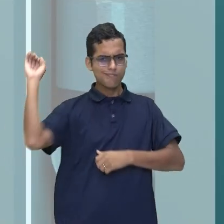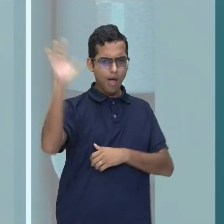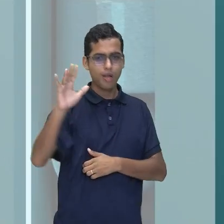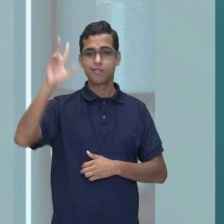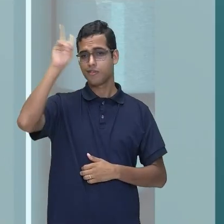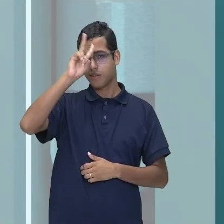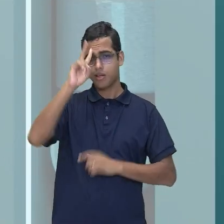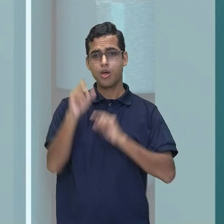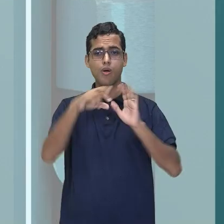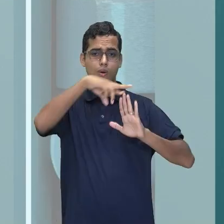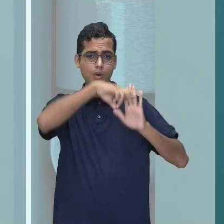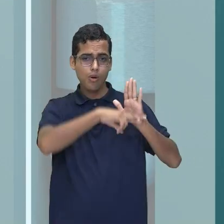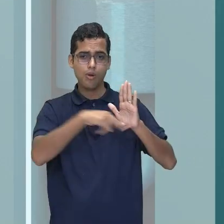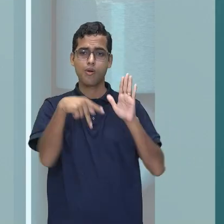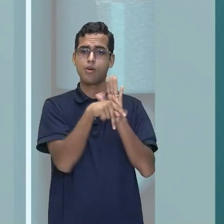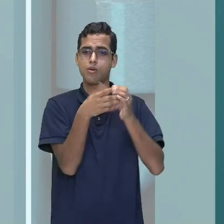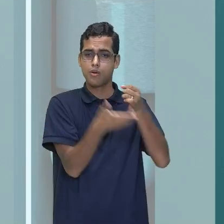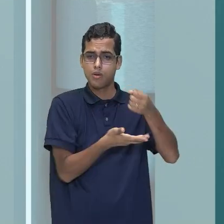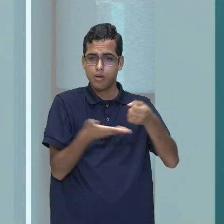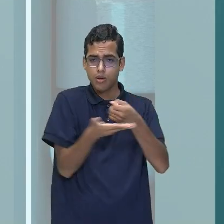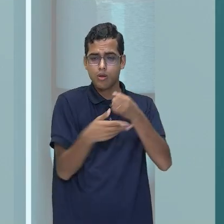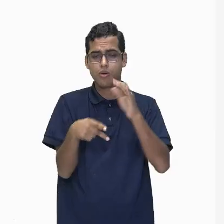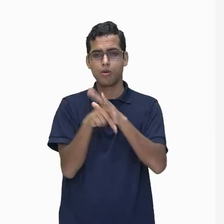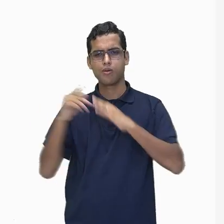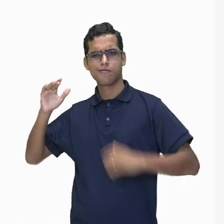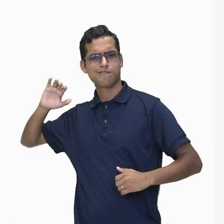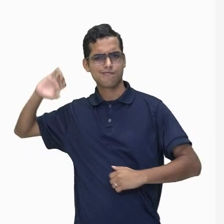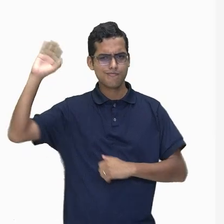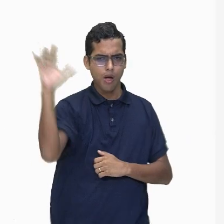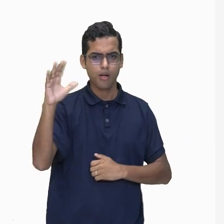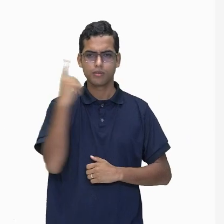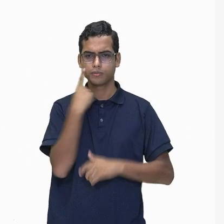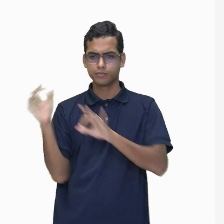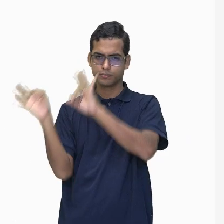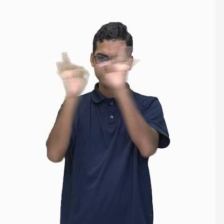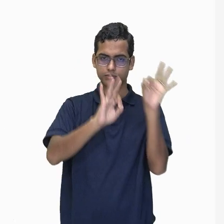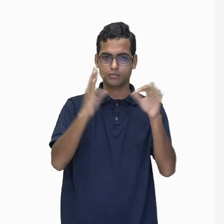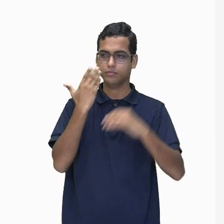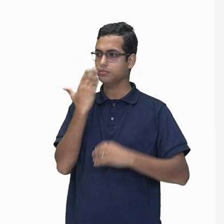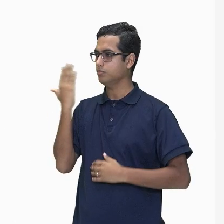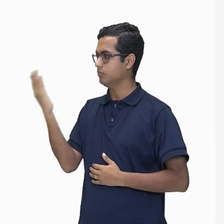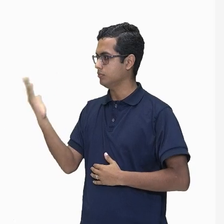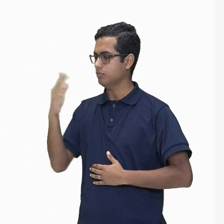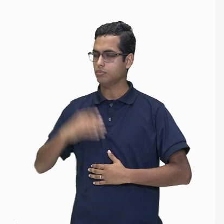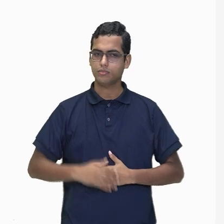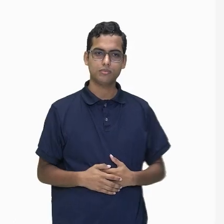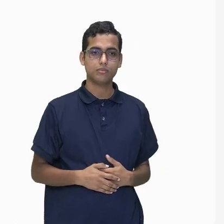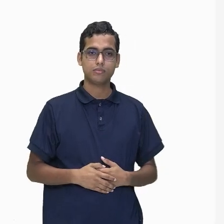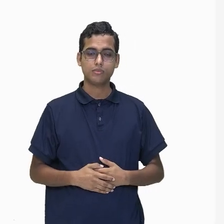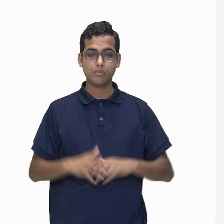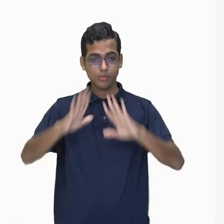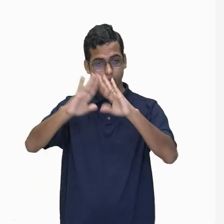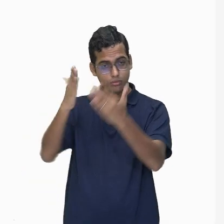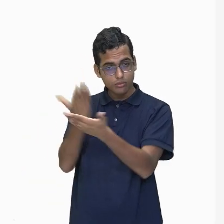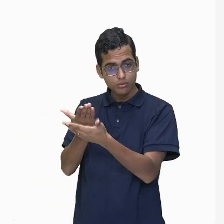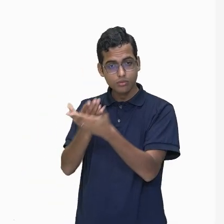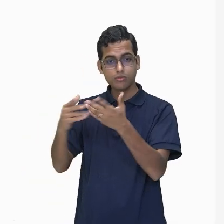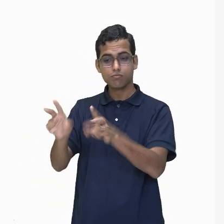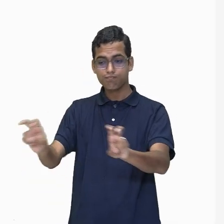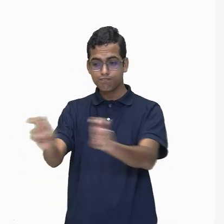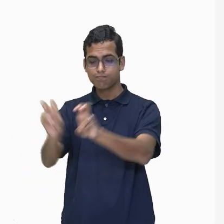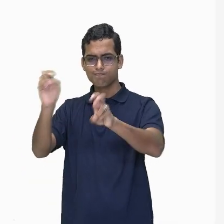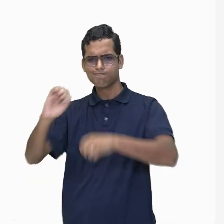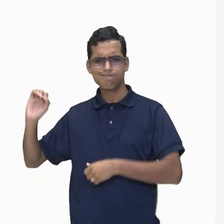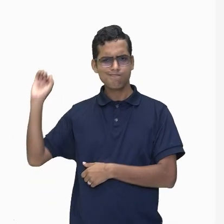sobre as regras básicas do handball. Acompanhe aqui nessa cartela. Então, na escola, o handball pode ser adaptado